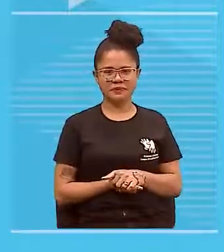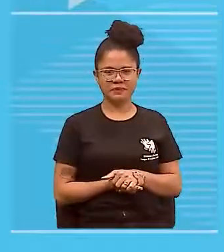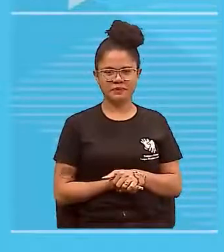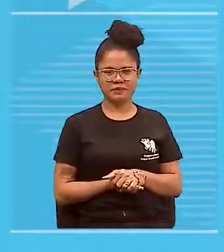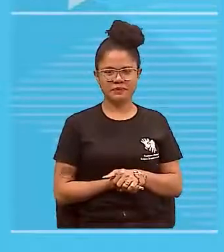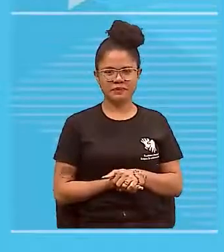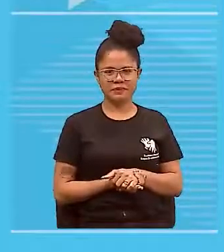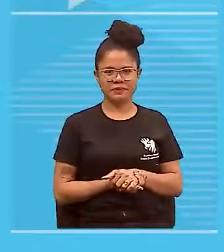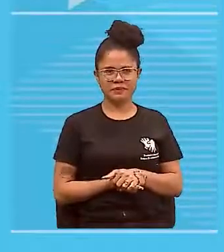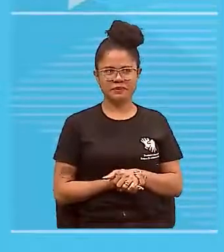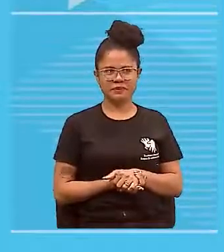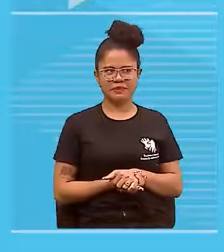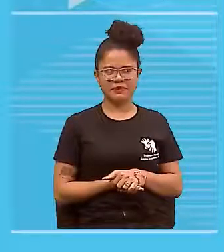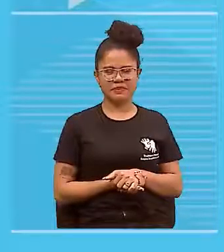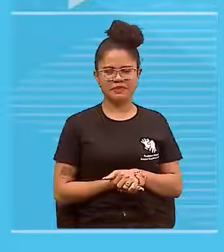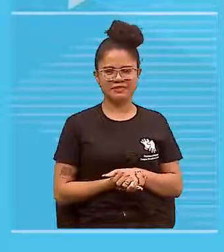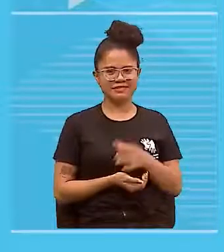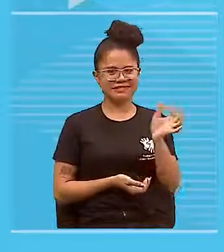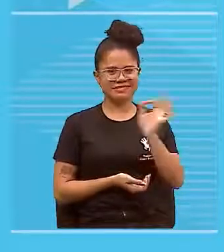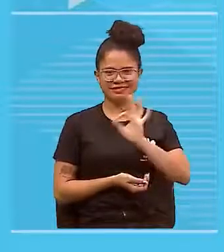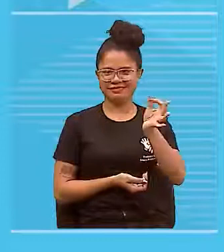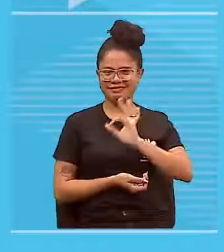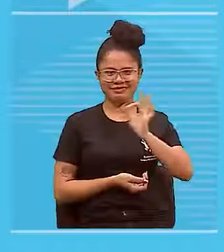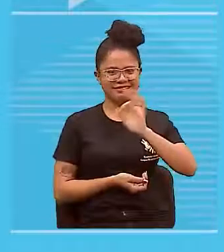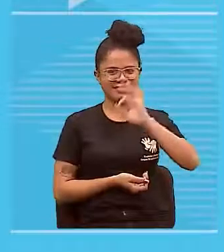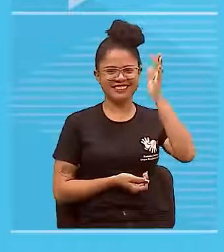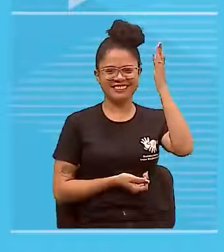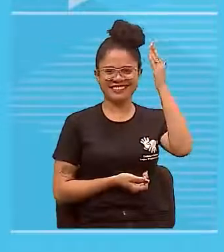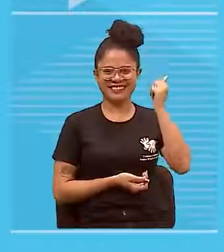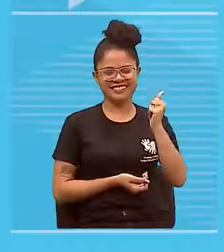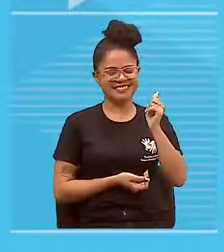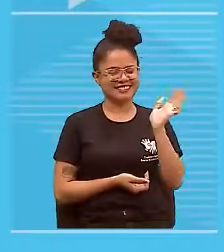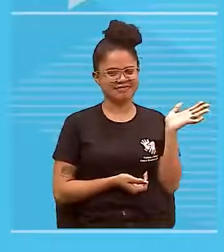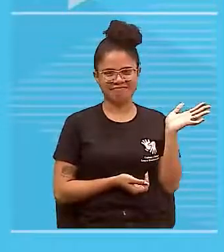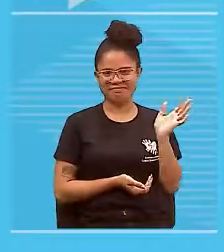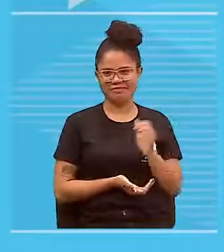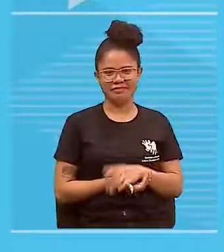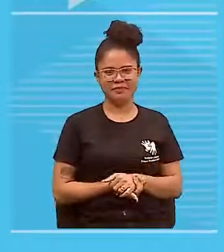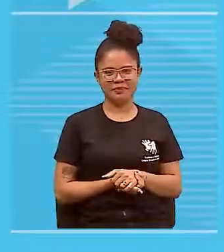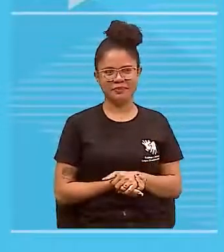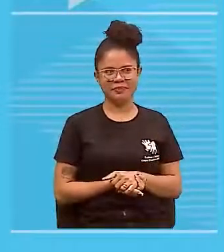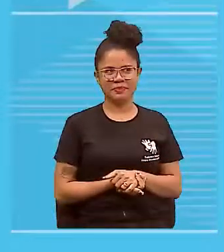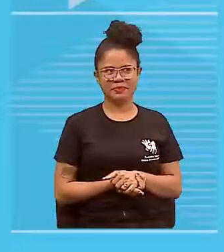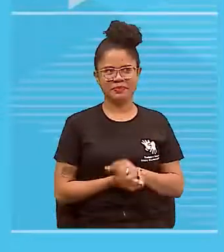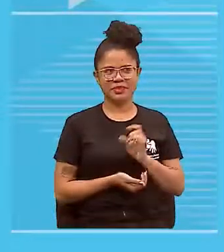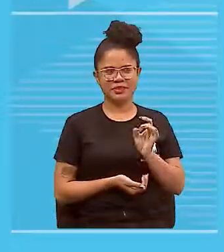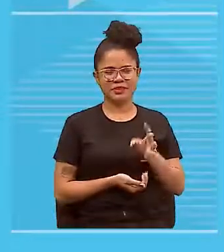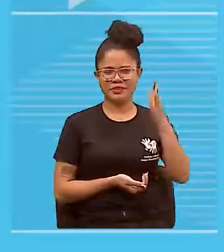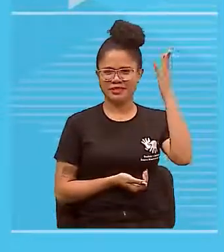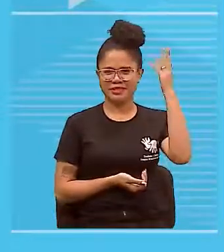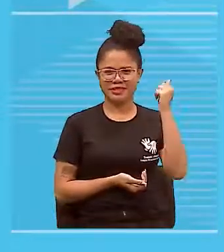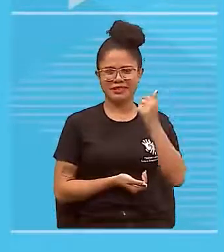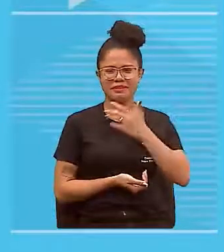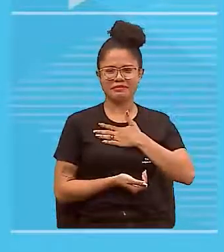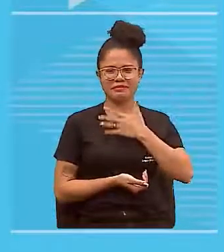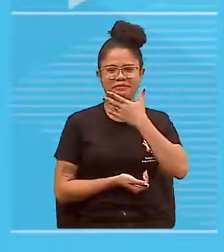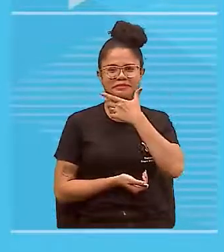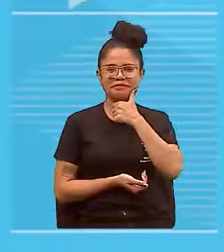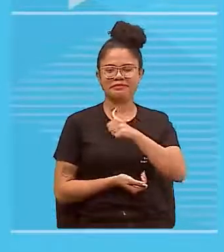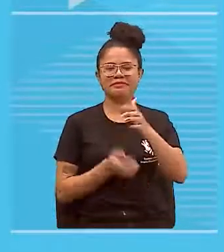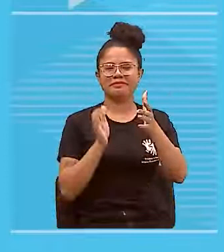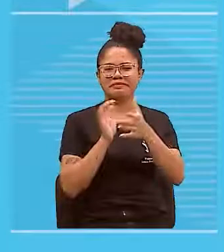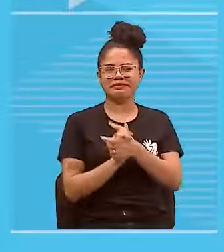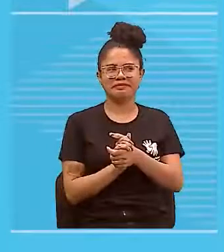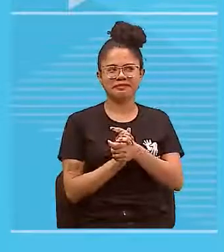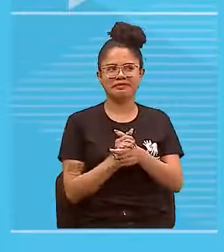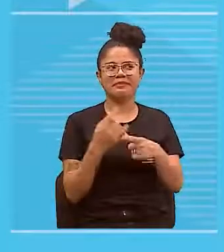E aí galera ninguém sabe mais eu só sei da minha esposa e olha lá